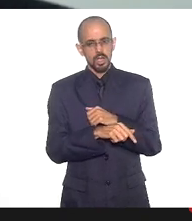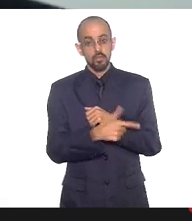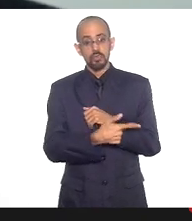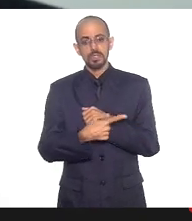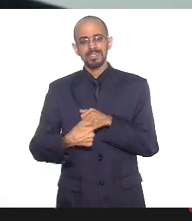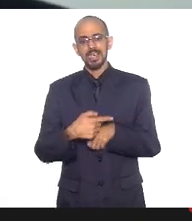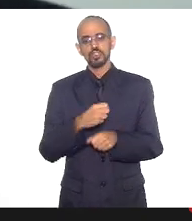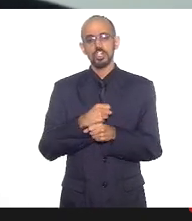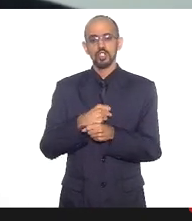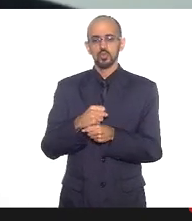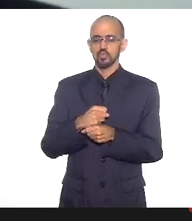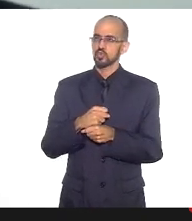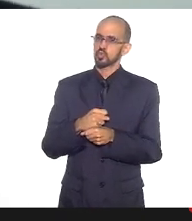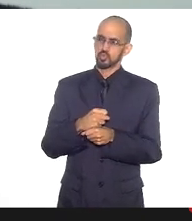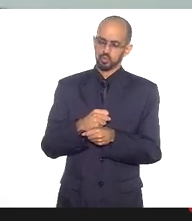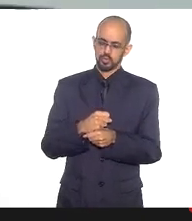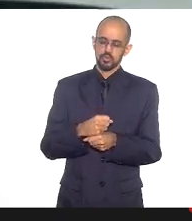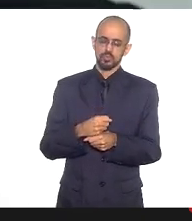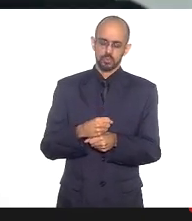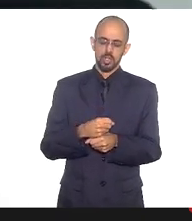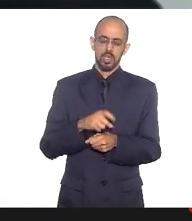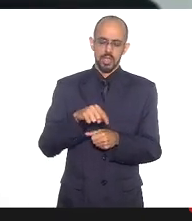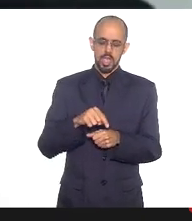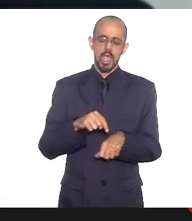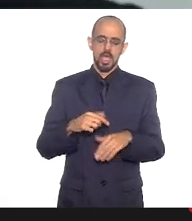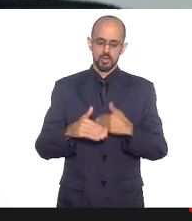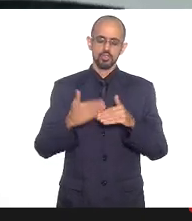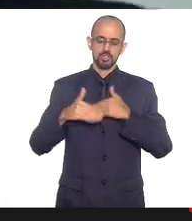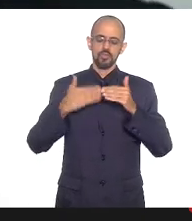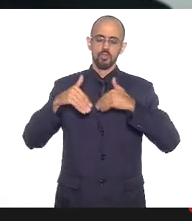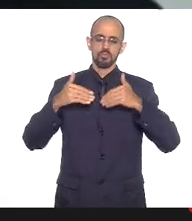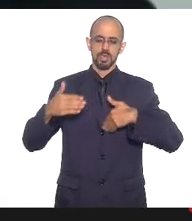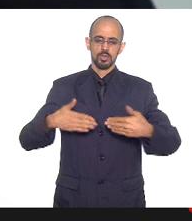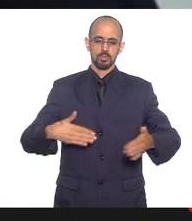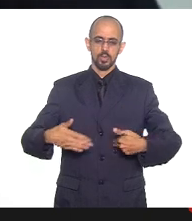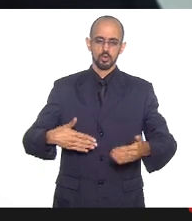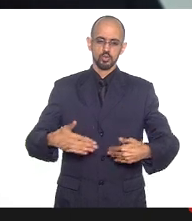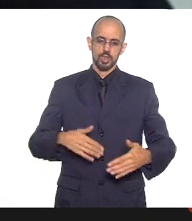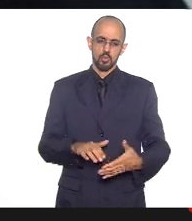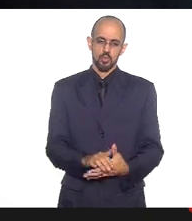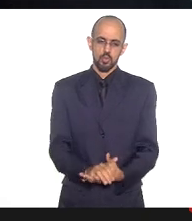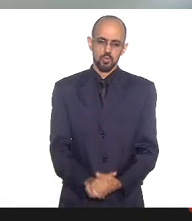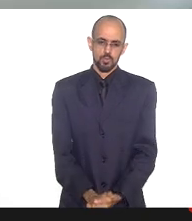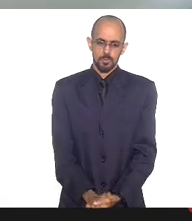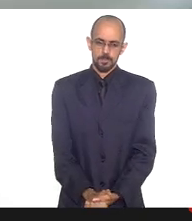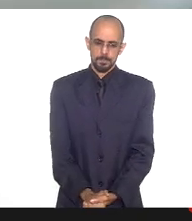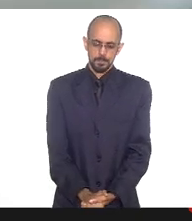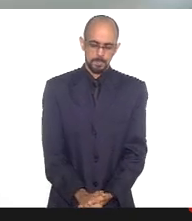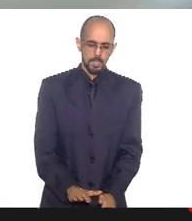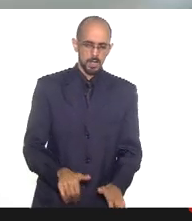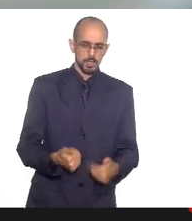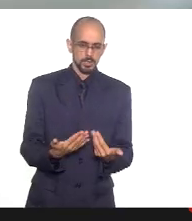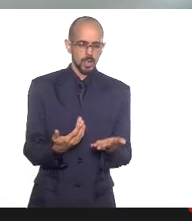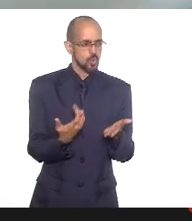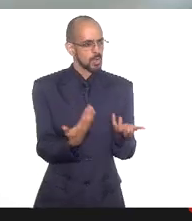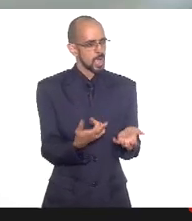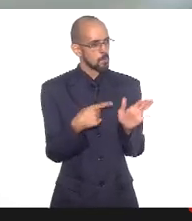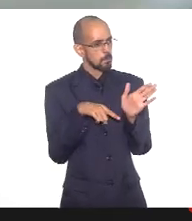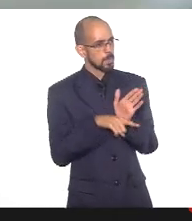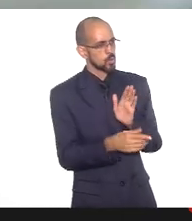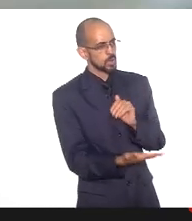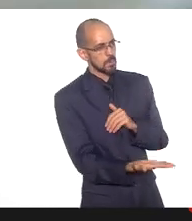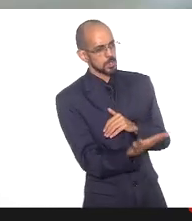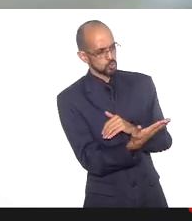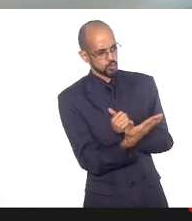27 anos a fase de desenvolvimento da produção e produção. Então, eu queria fazer a seguinte pergunta ao senhor.